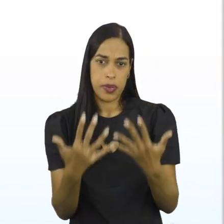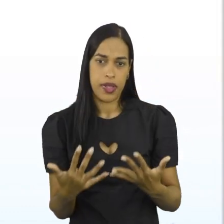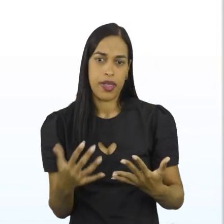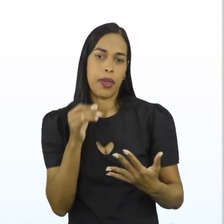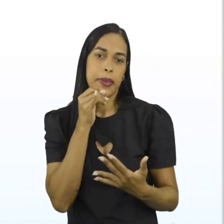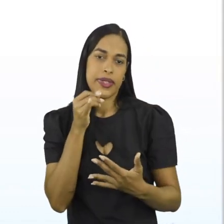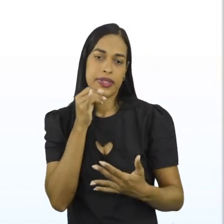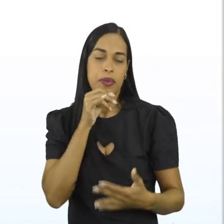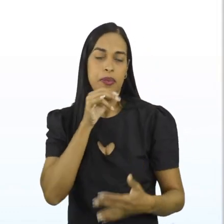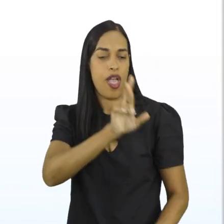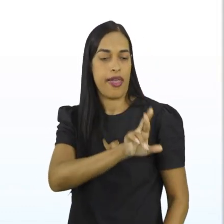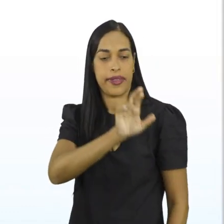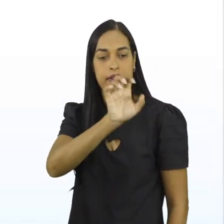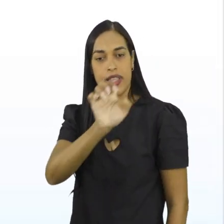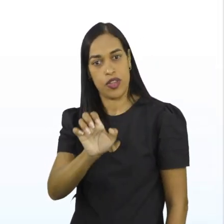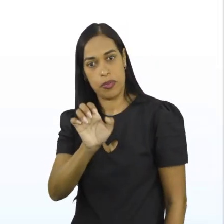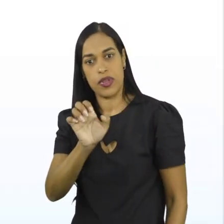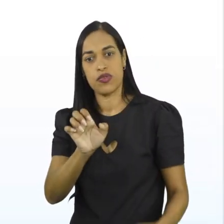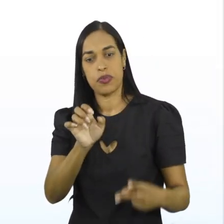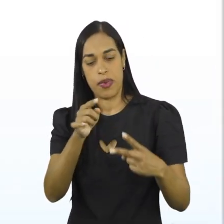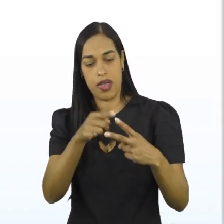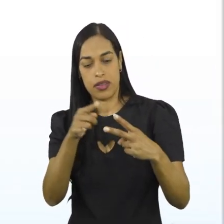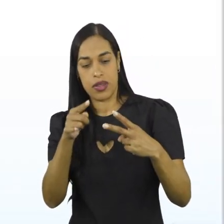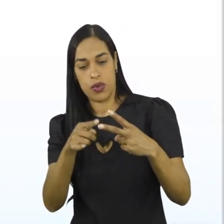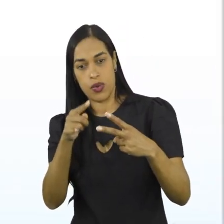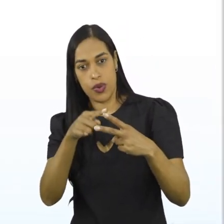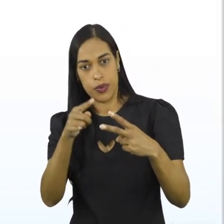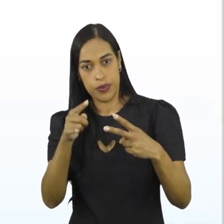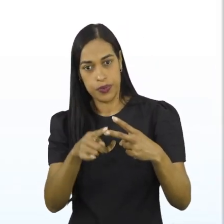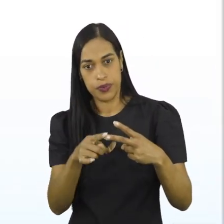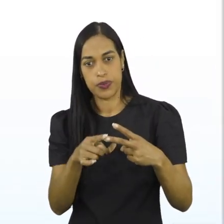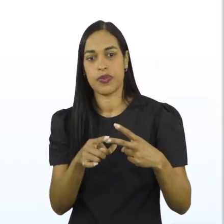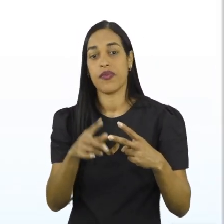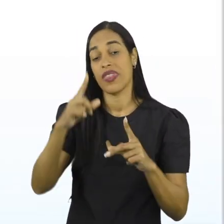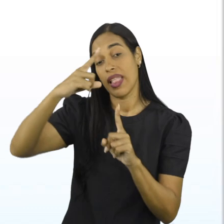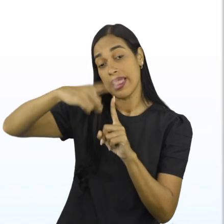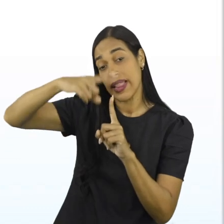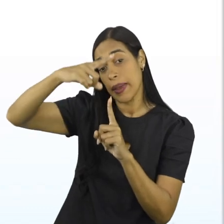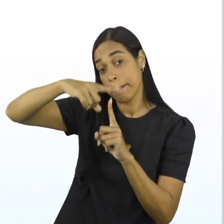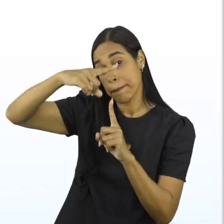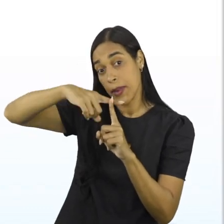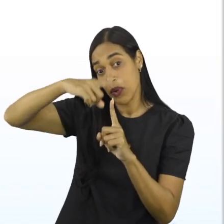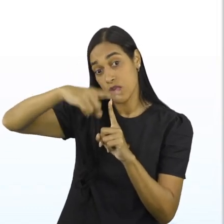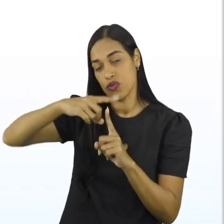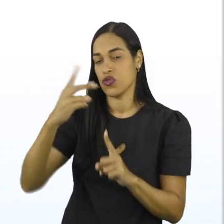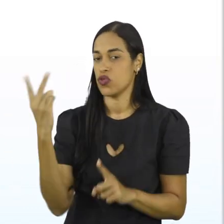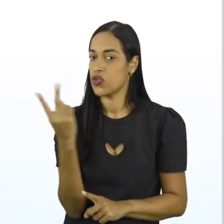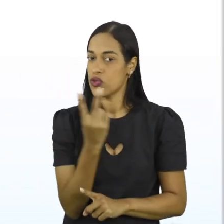retículo endoplasmático, olha, o retículo endoplasmático vai ter tipos.